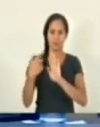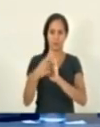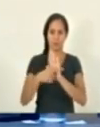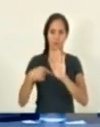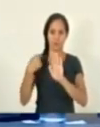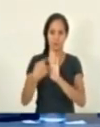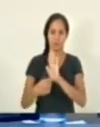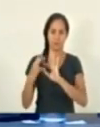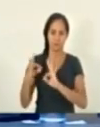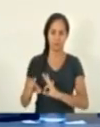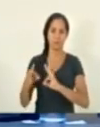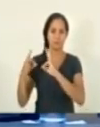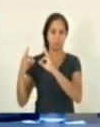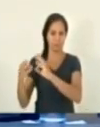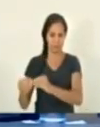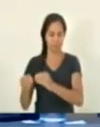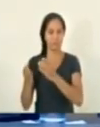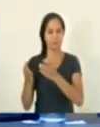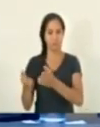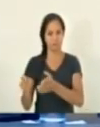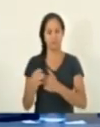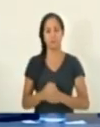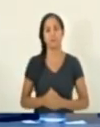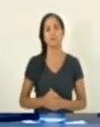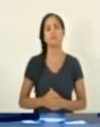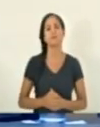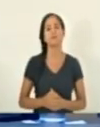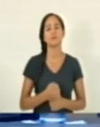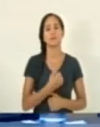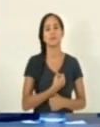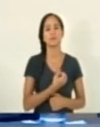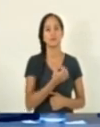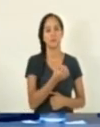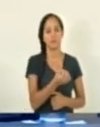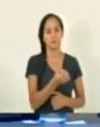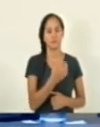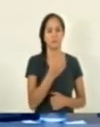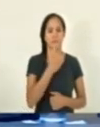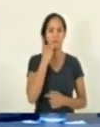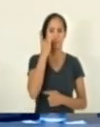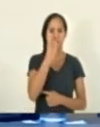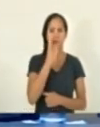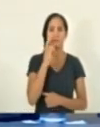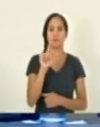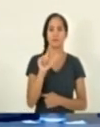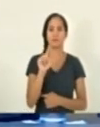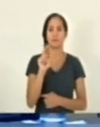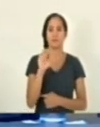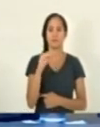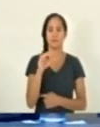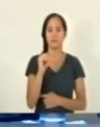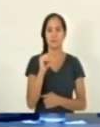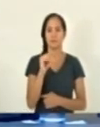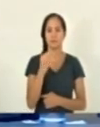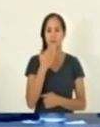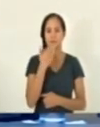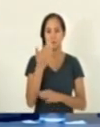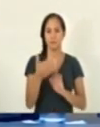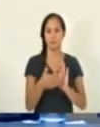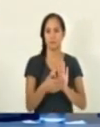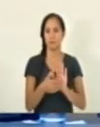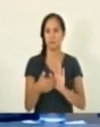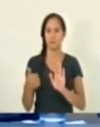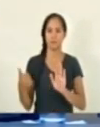Fabrício Gandini, ciente à Comissão de Justiça. O item 6. O deputado Luciano Machado pediu a retirada porque